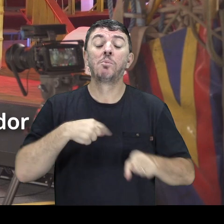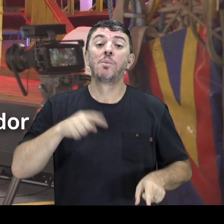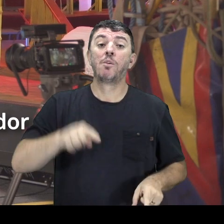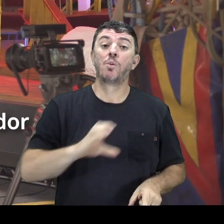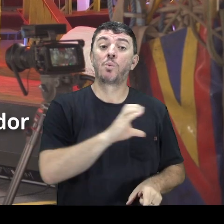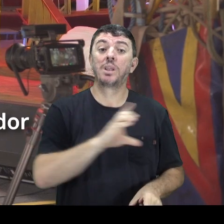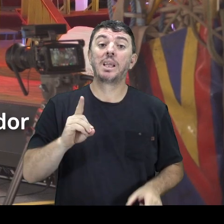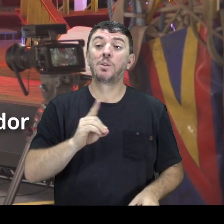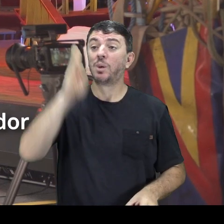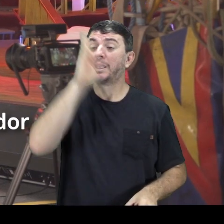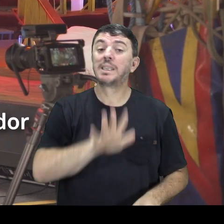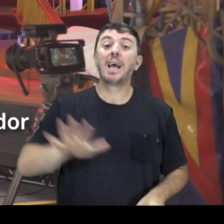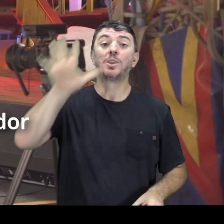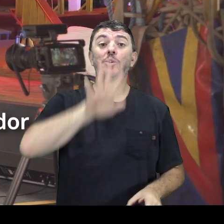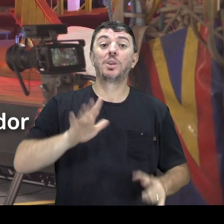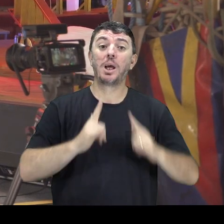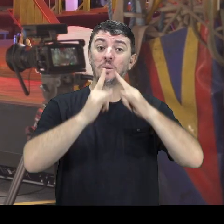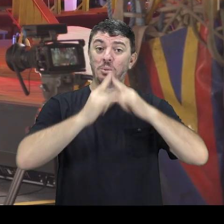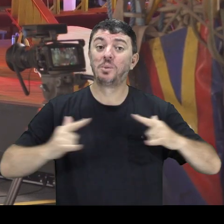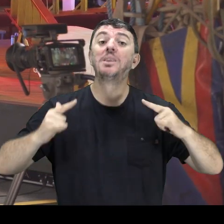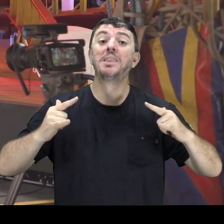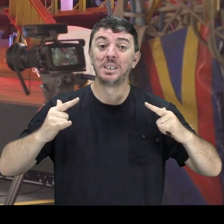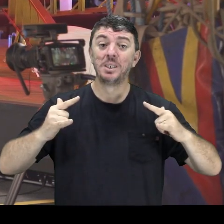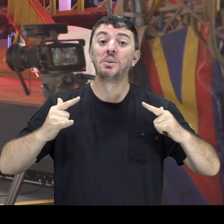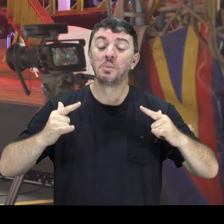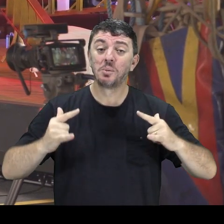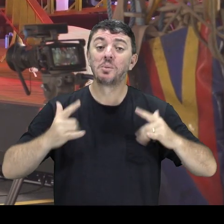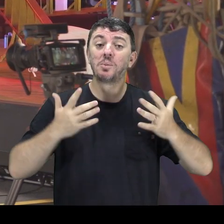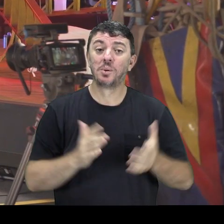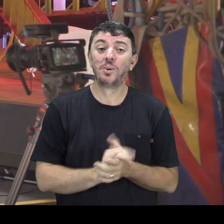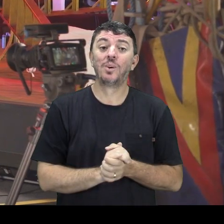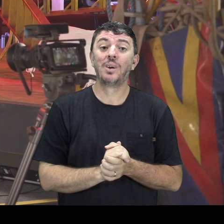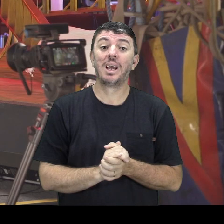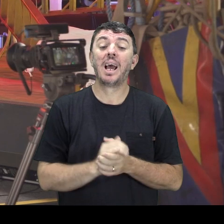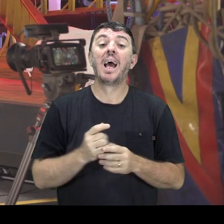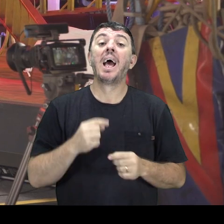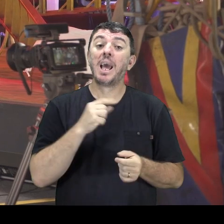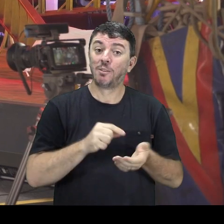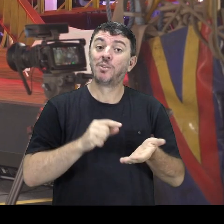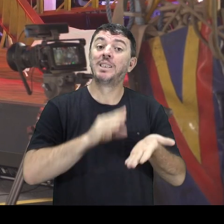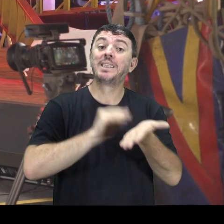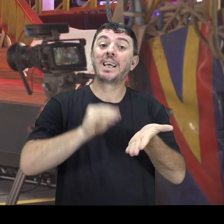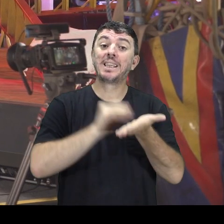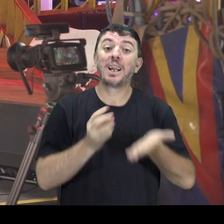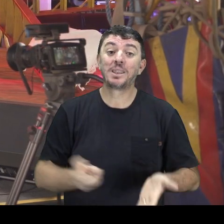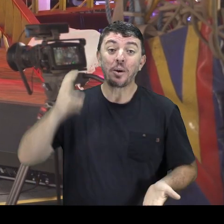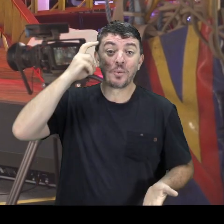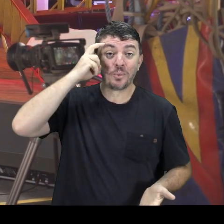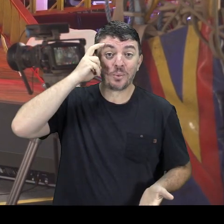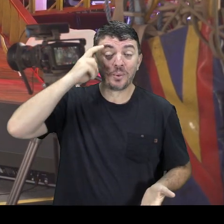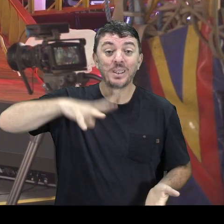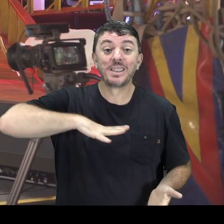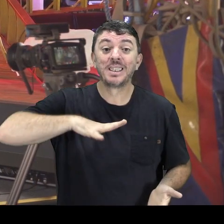do circo, né? E essa batalha toda, não me tornei secretário da Cultura da cidade de São Paulo à toa, porque